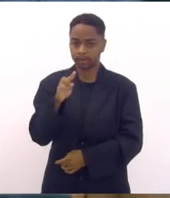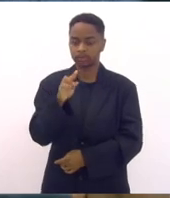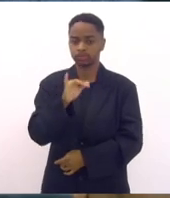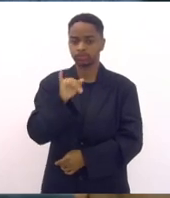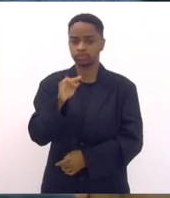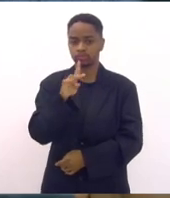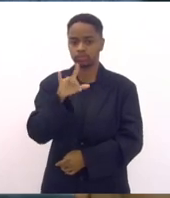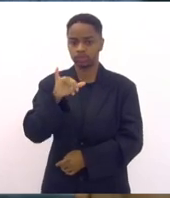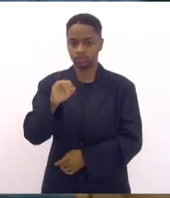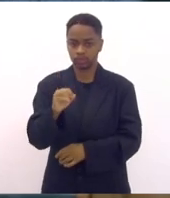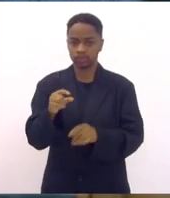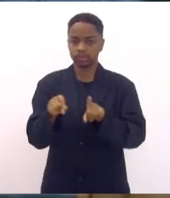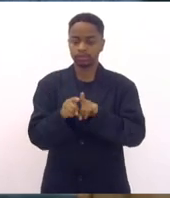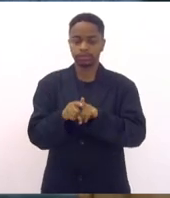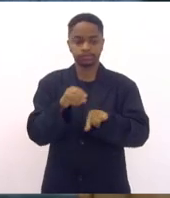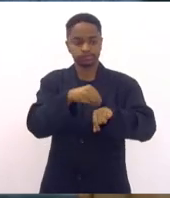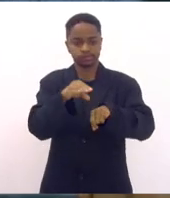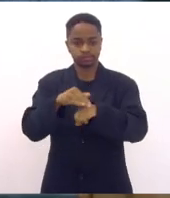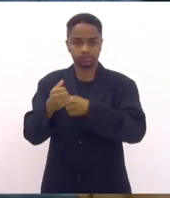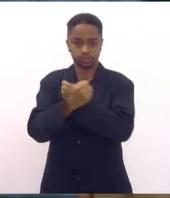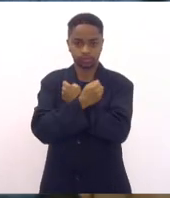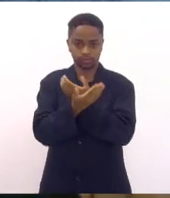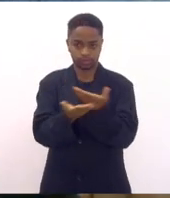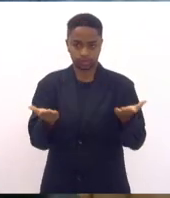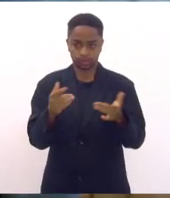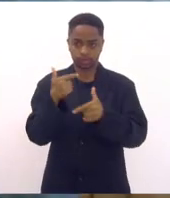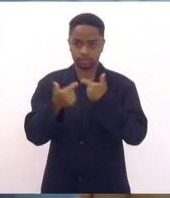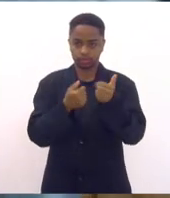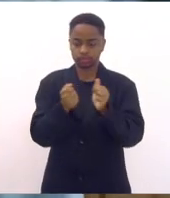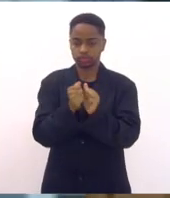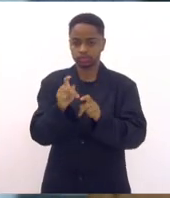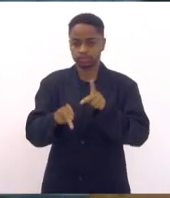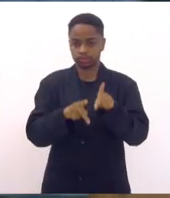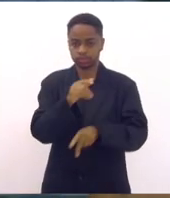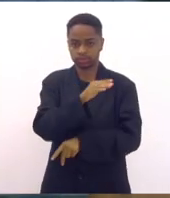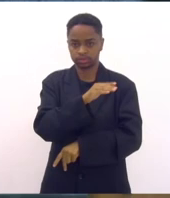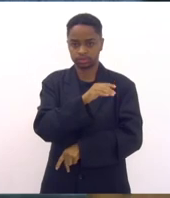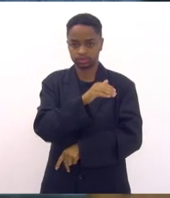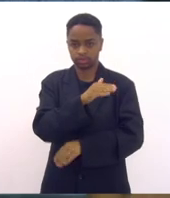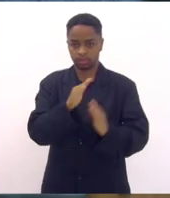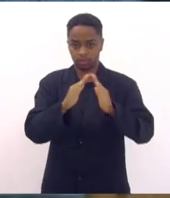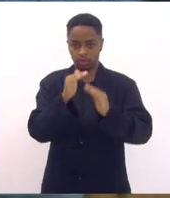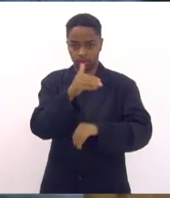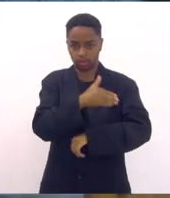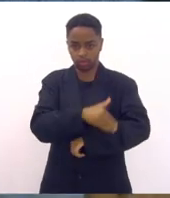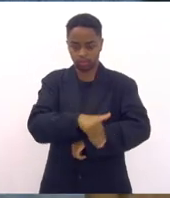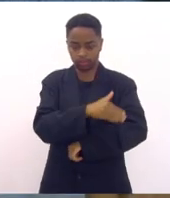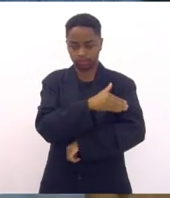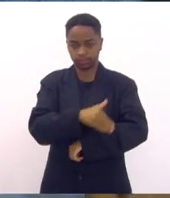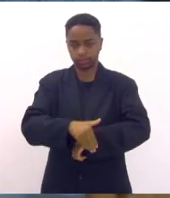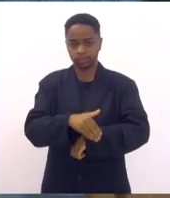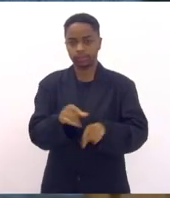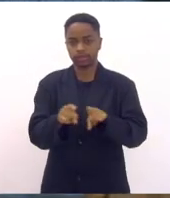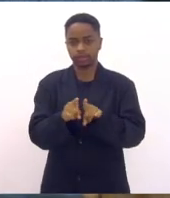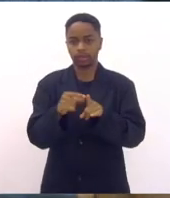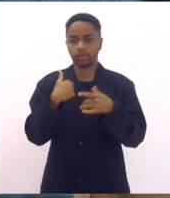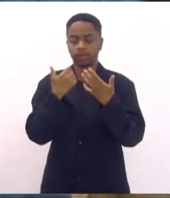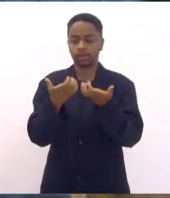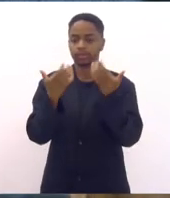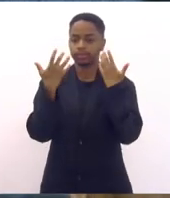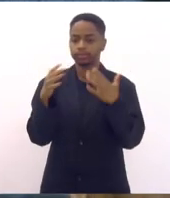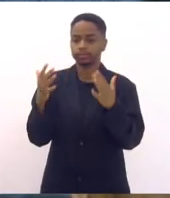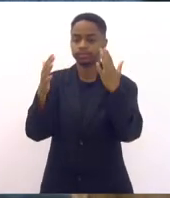todos saudações a todos também que tem um trabalho com a população de rua e quero parabenizar